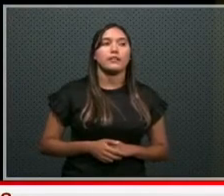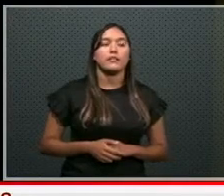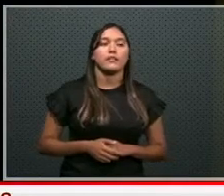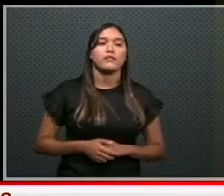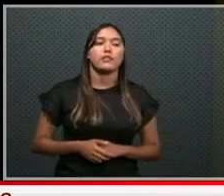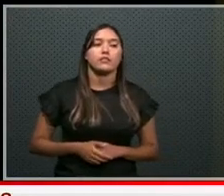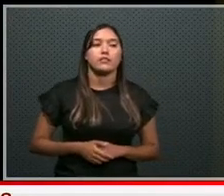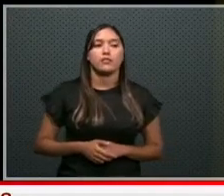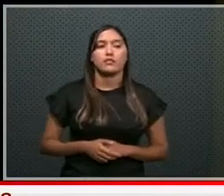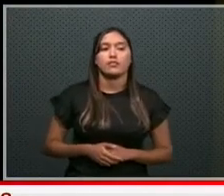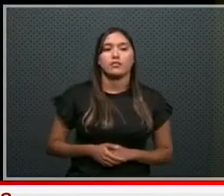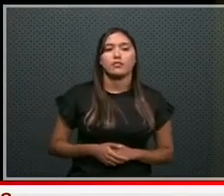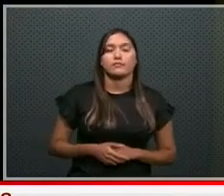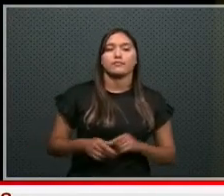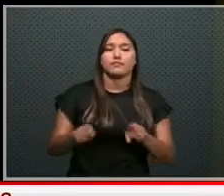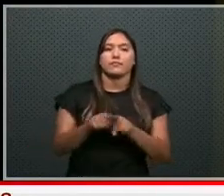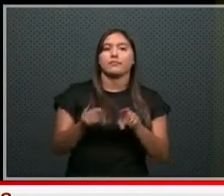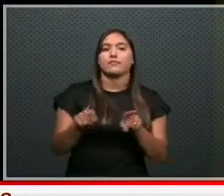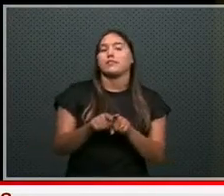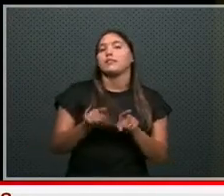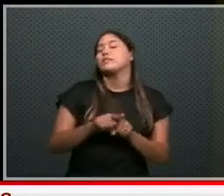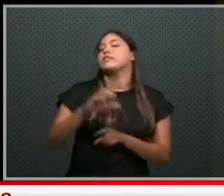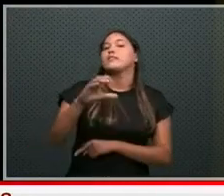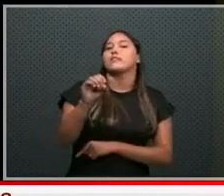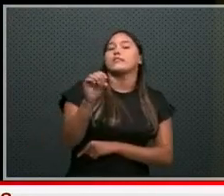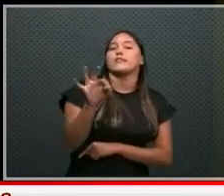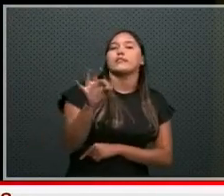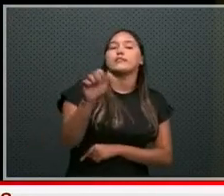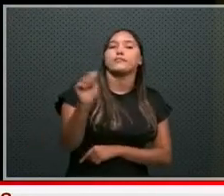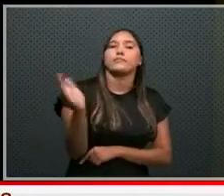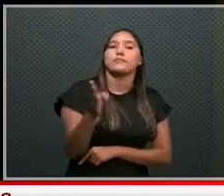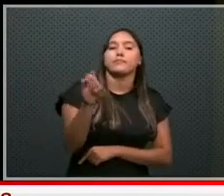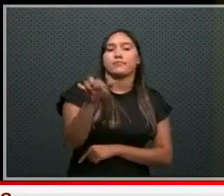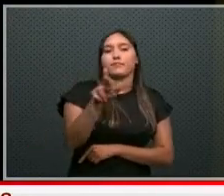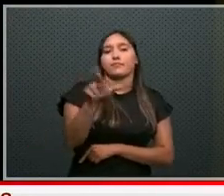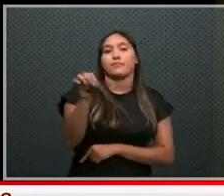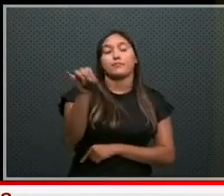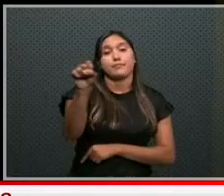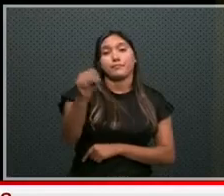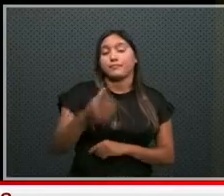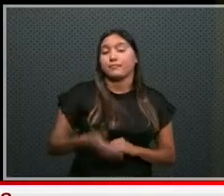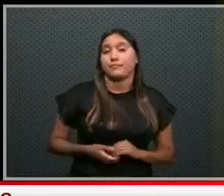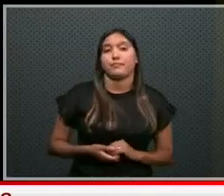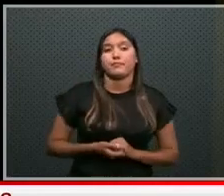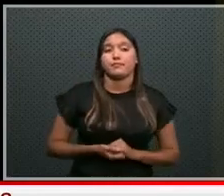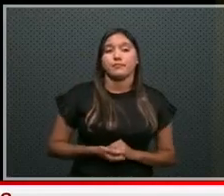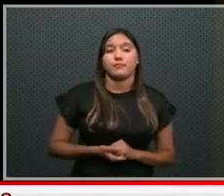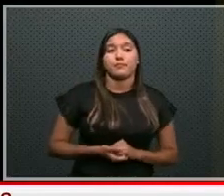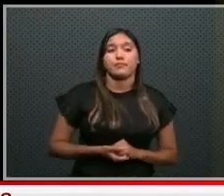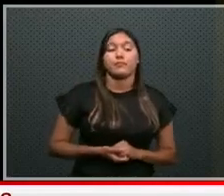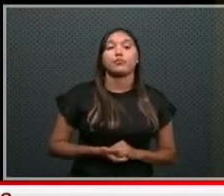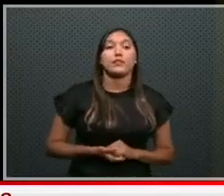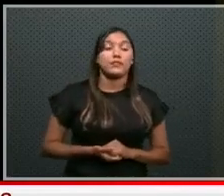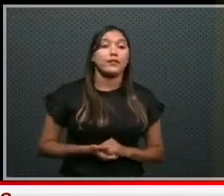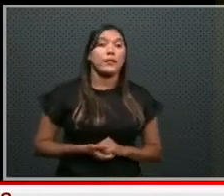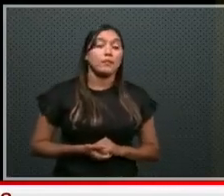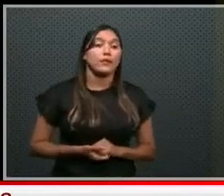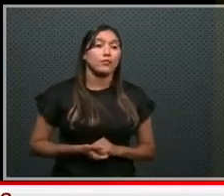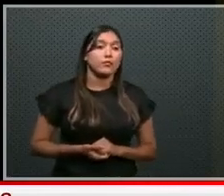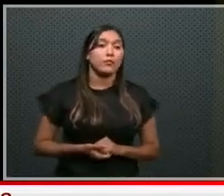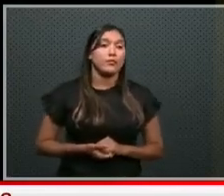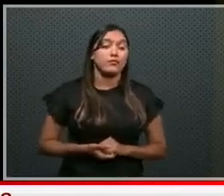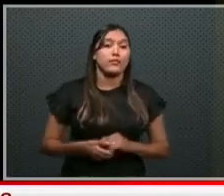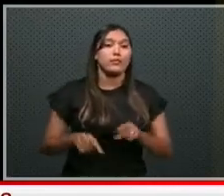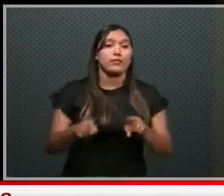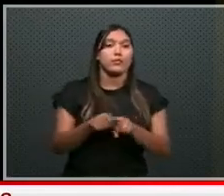e o senhor João Costa Barros diretor da fepagri já fui apresentada me chamo